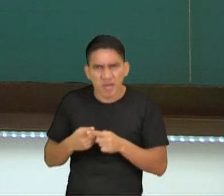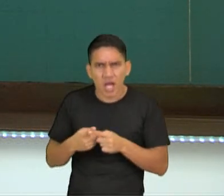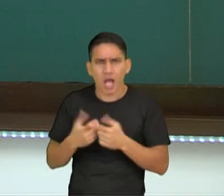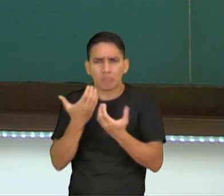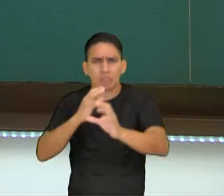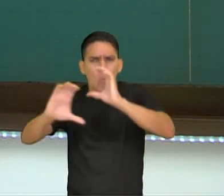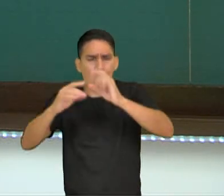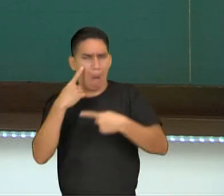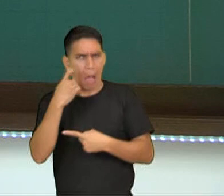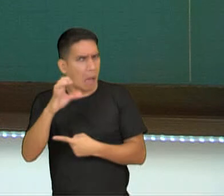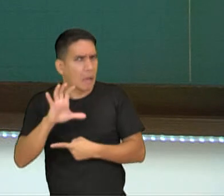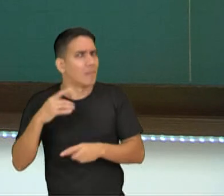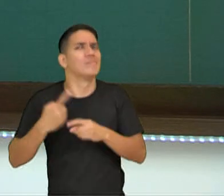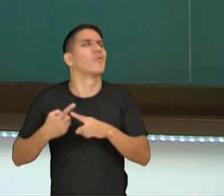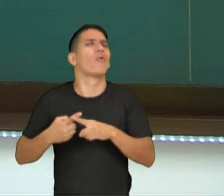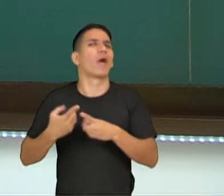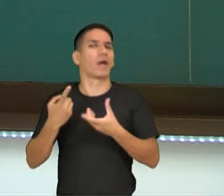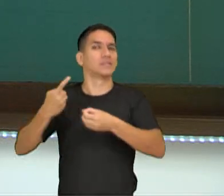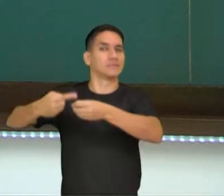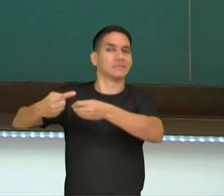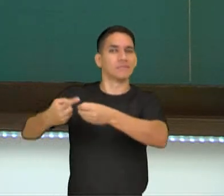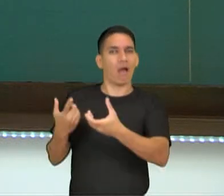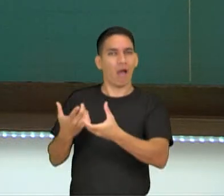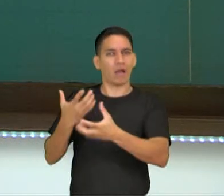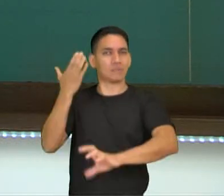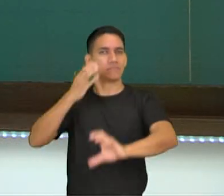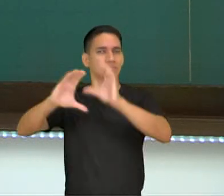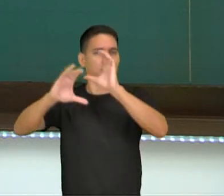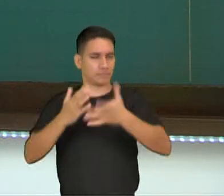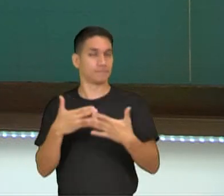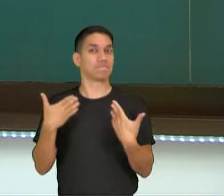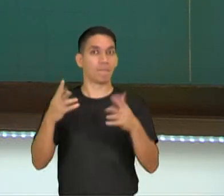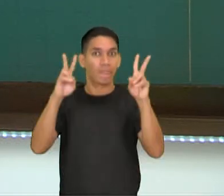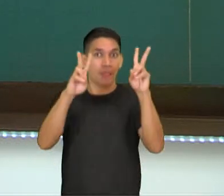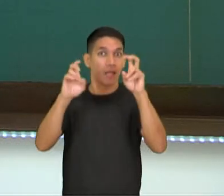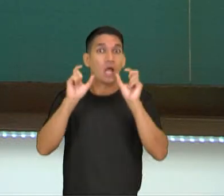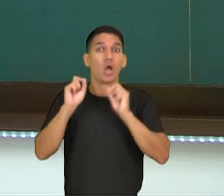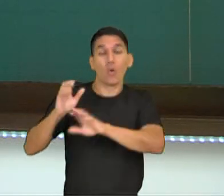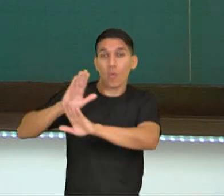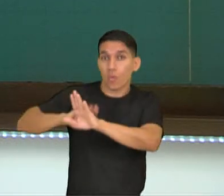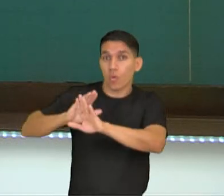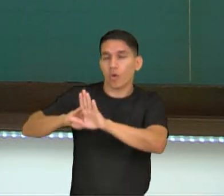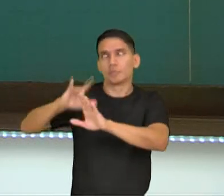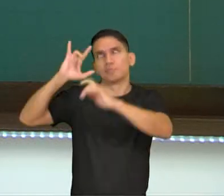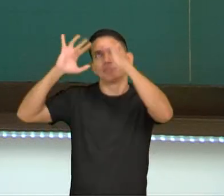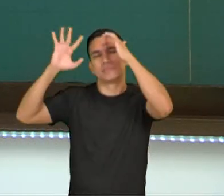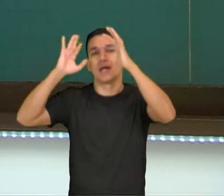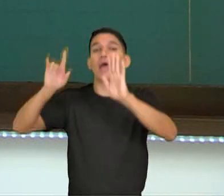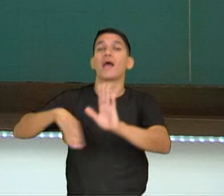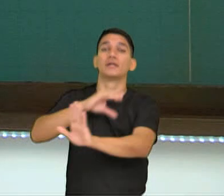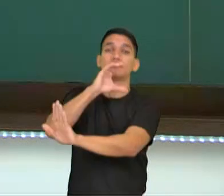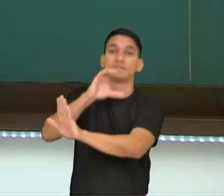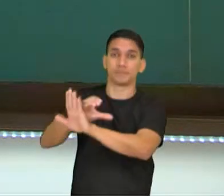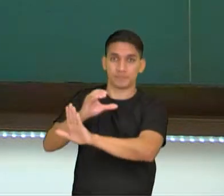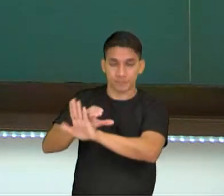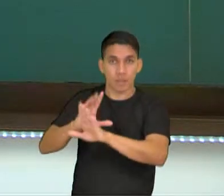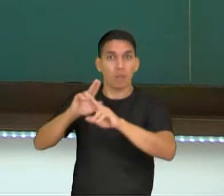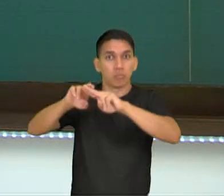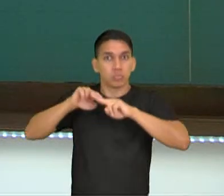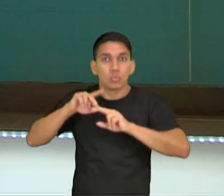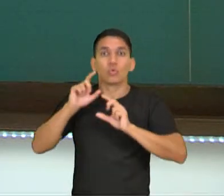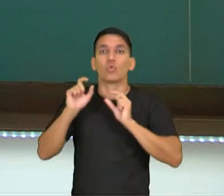uma cidade canção? Então temos aqui um título que nos remete a uma linguagem no sentido figurado,